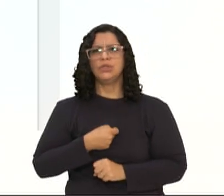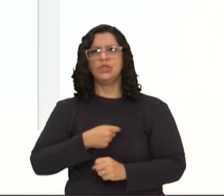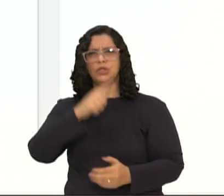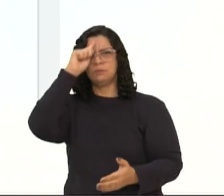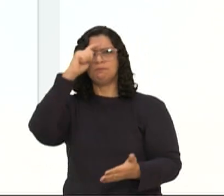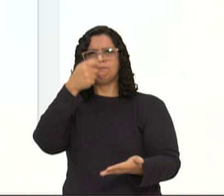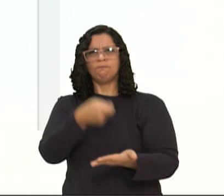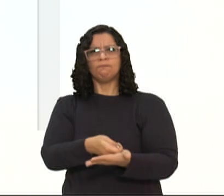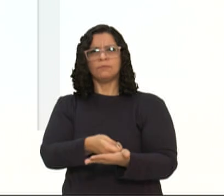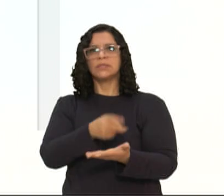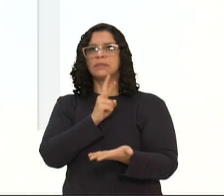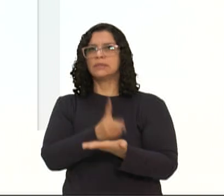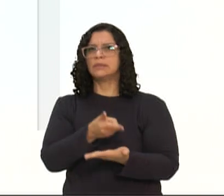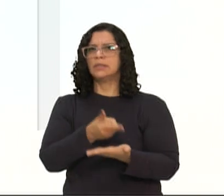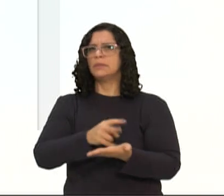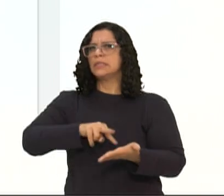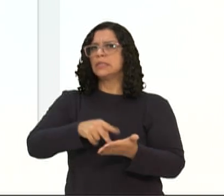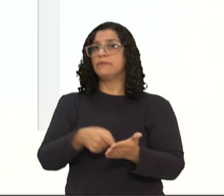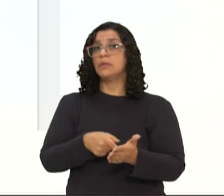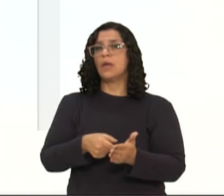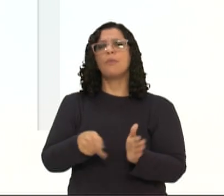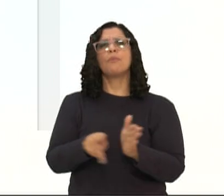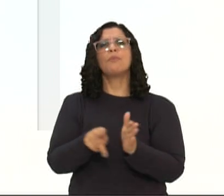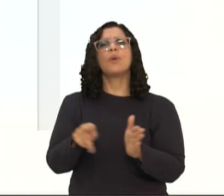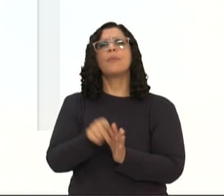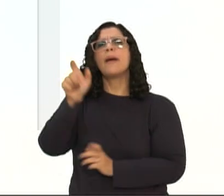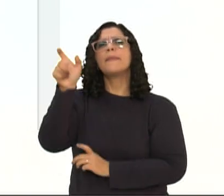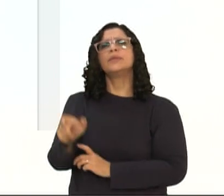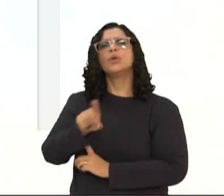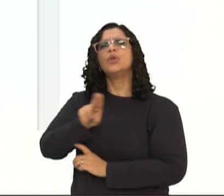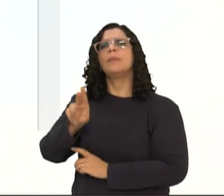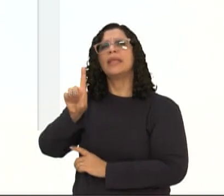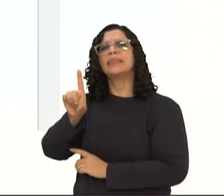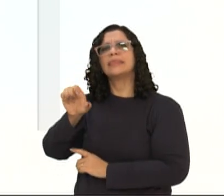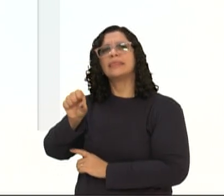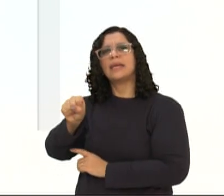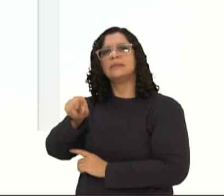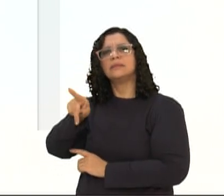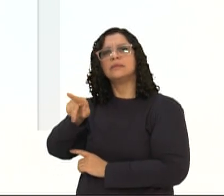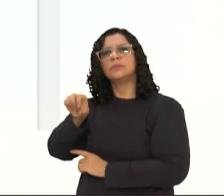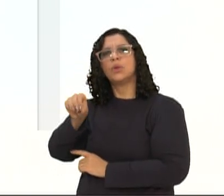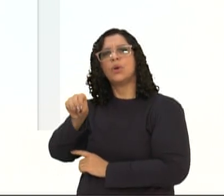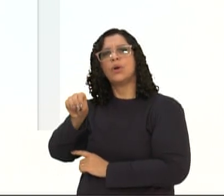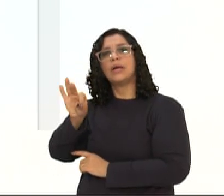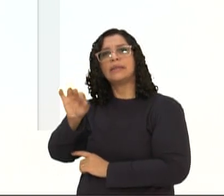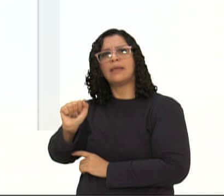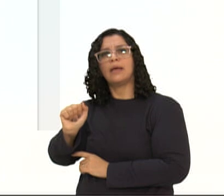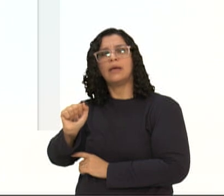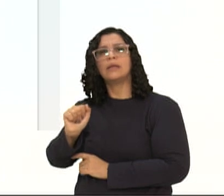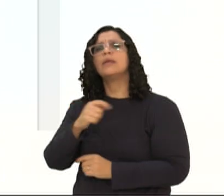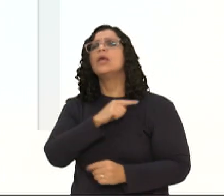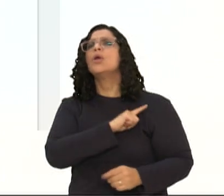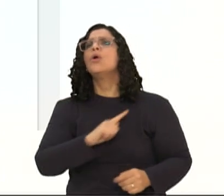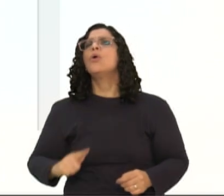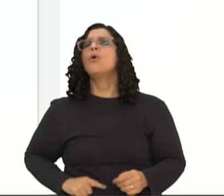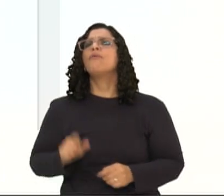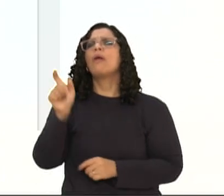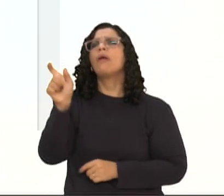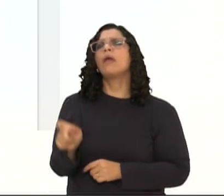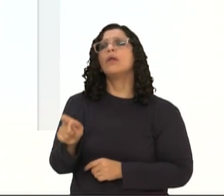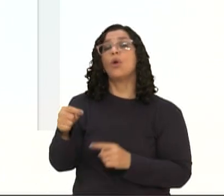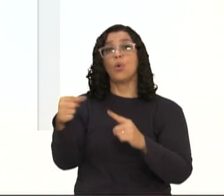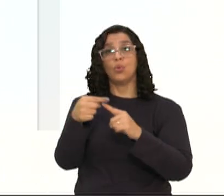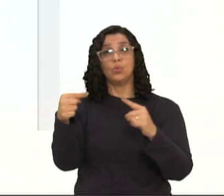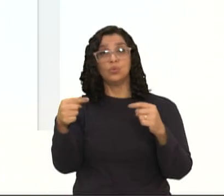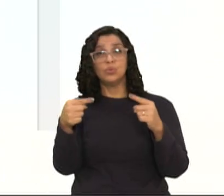e absoluta, é praticado por um déspota. Por extensão, governo que se baseia nesse poder. Então, qualquer tipo